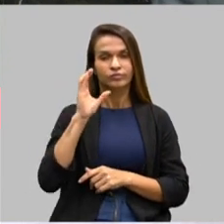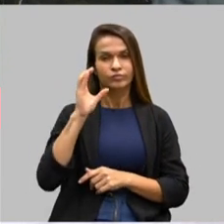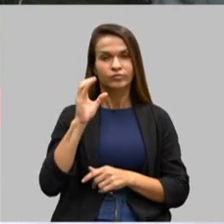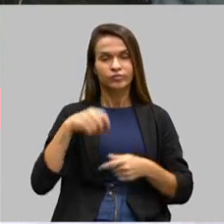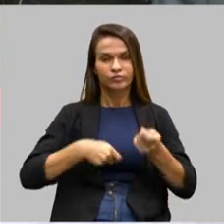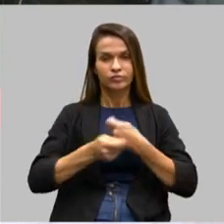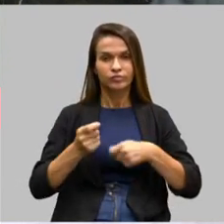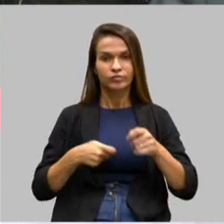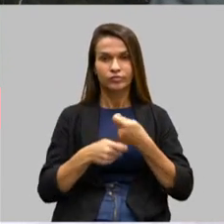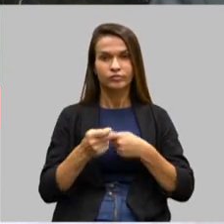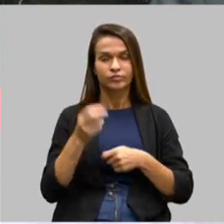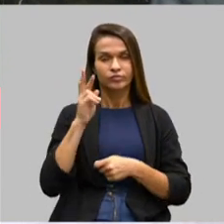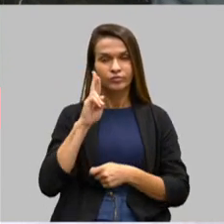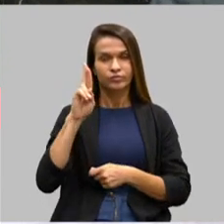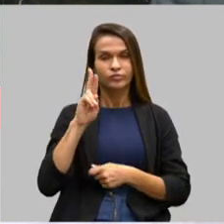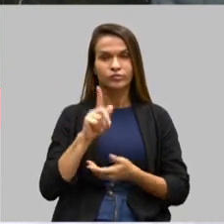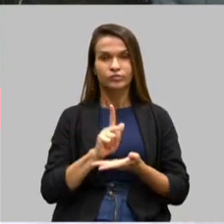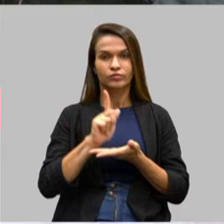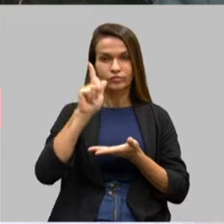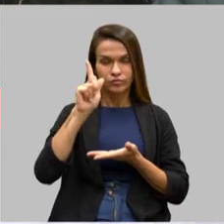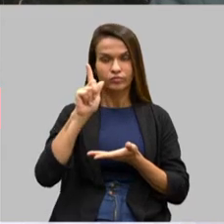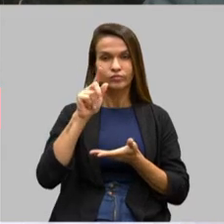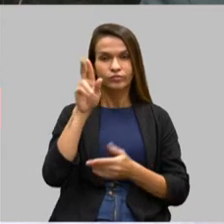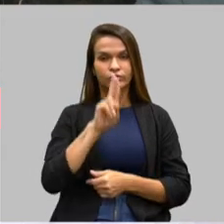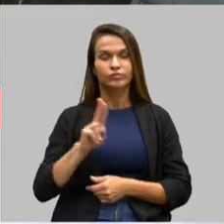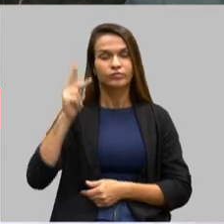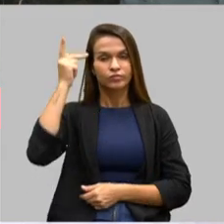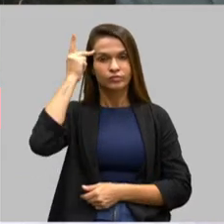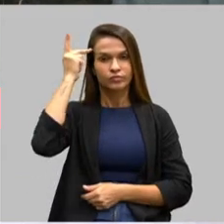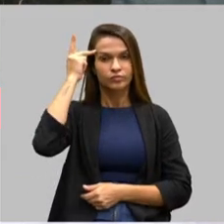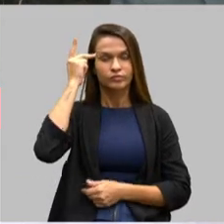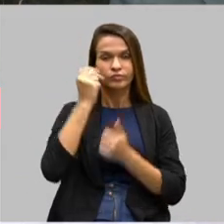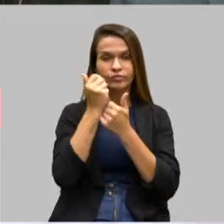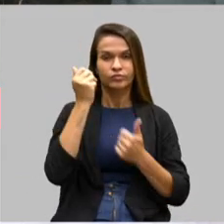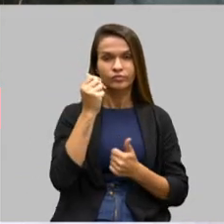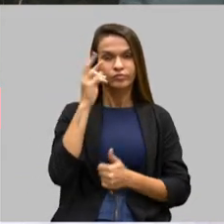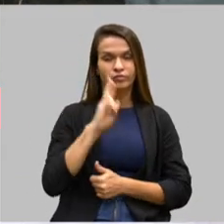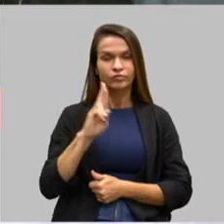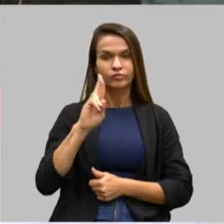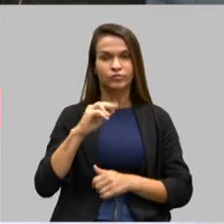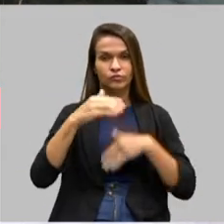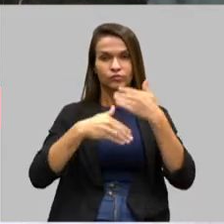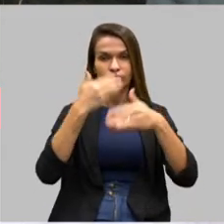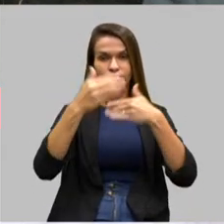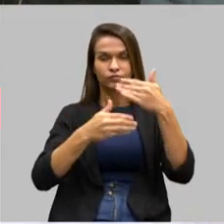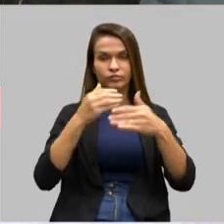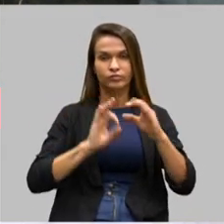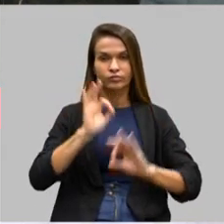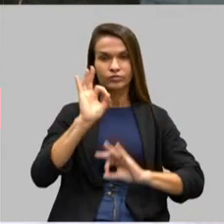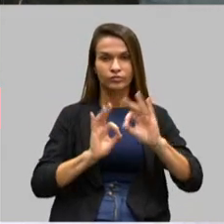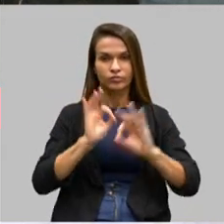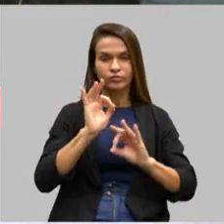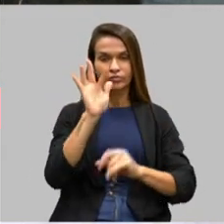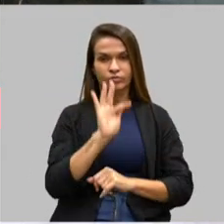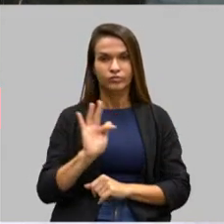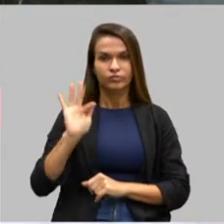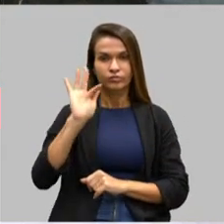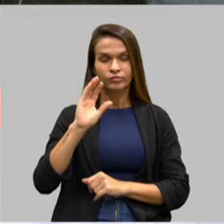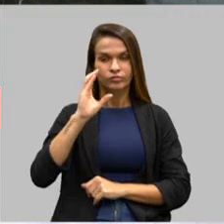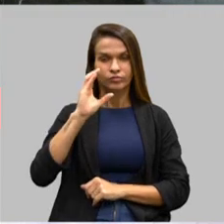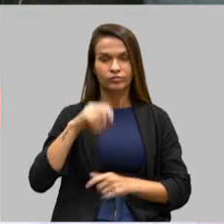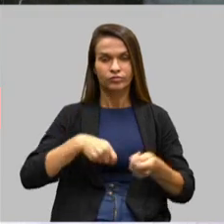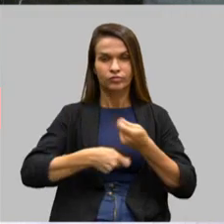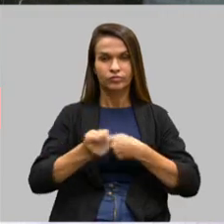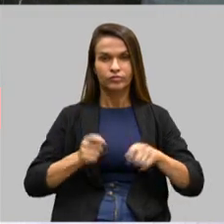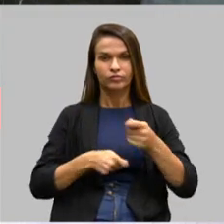doutor em Geografia pela Universidade de São Paulo, vice-diretor do Centro de Desenvolvimento e Planejamento Regional da Faculdade de Ciências